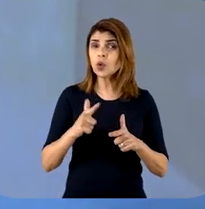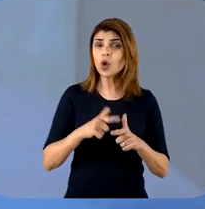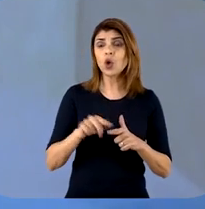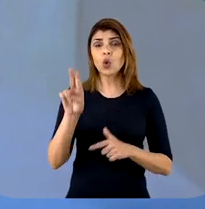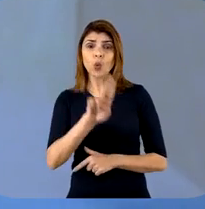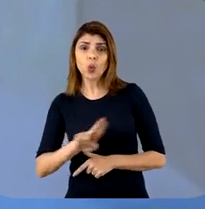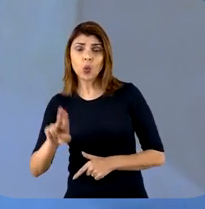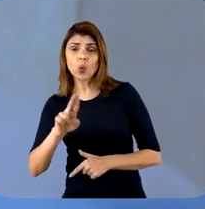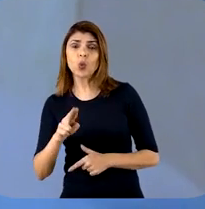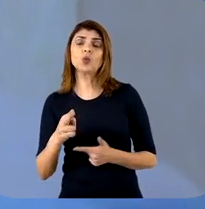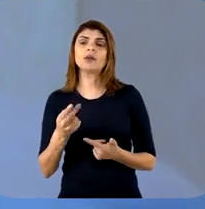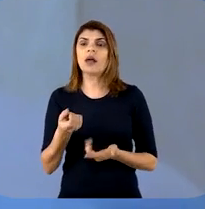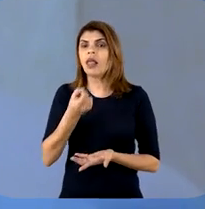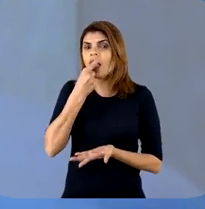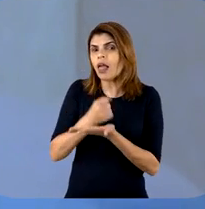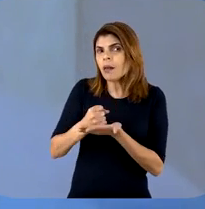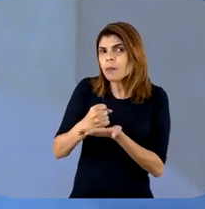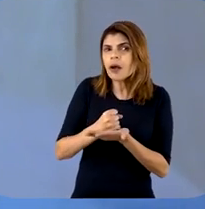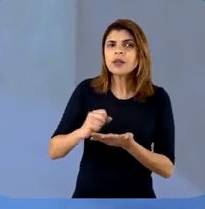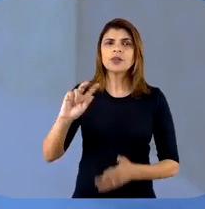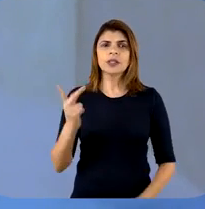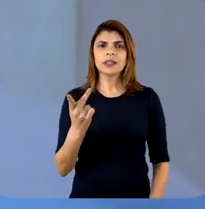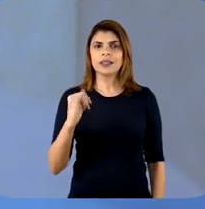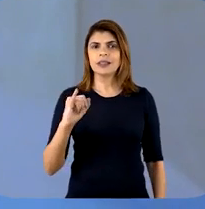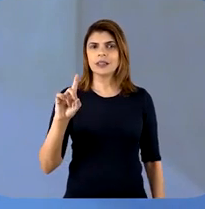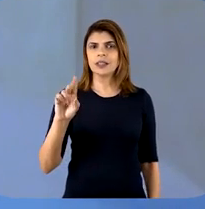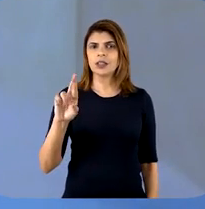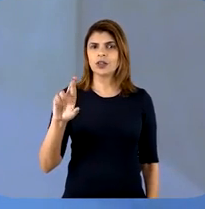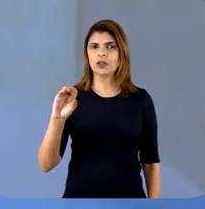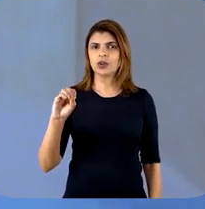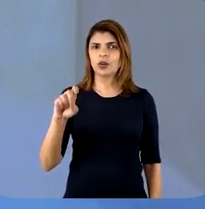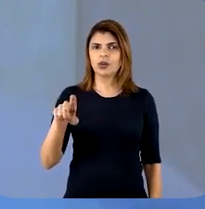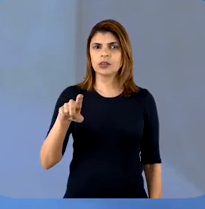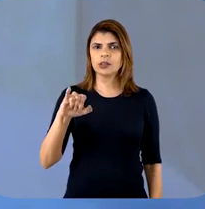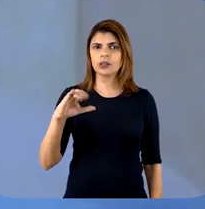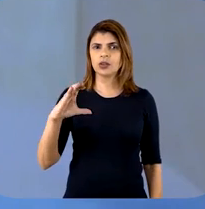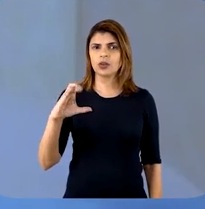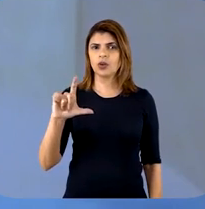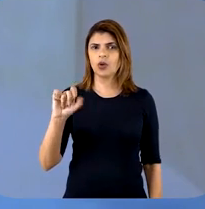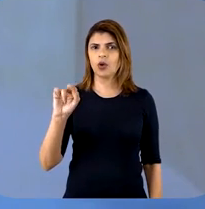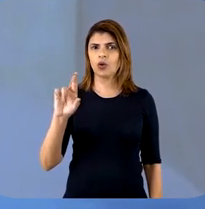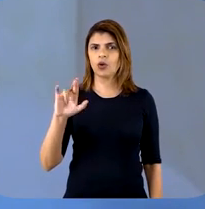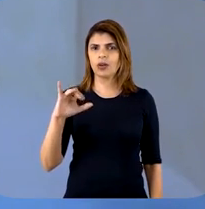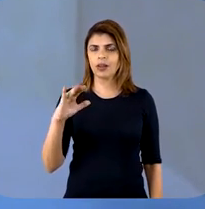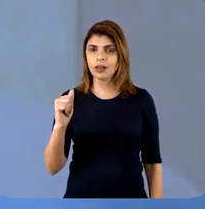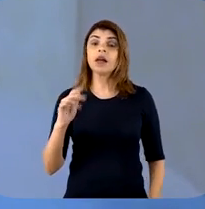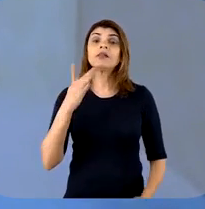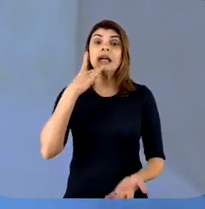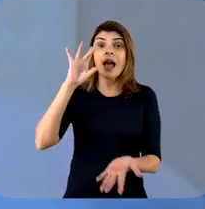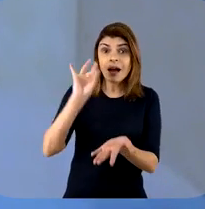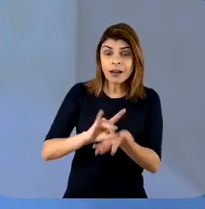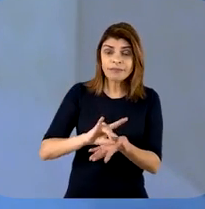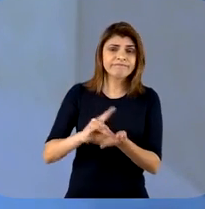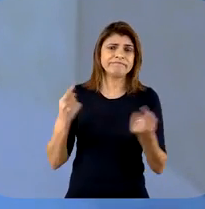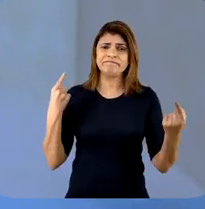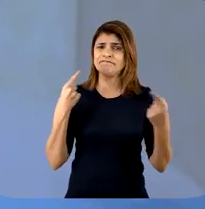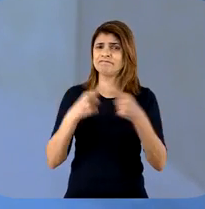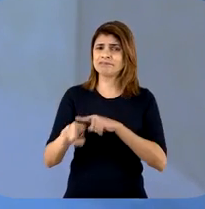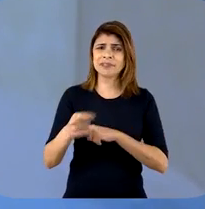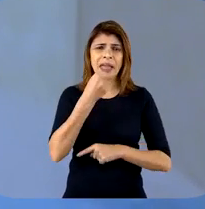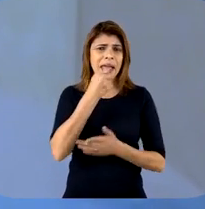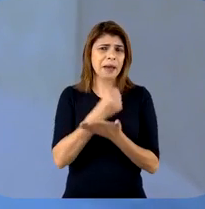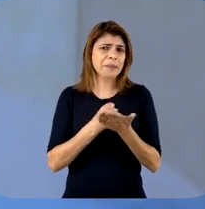usa hidroxicloroquina, um medicamento sabidamente ineficaz, comprovadamente ineficaz. E